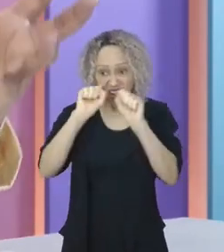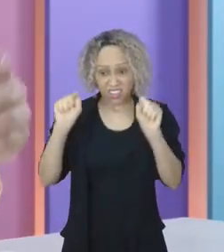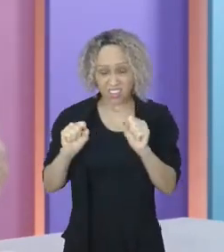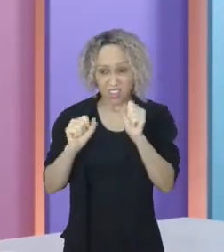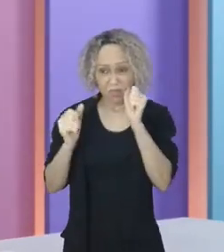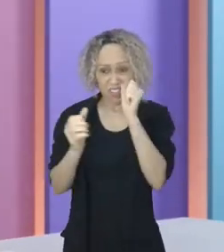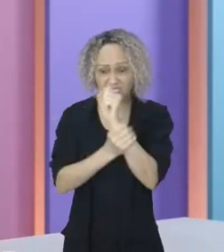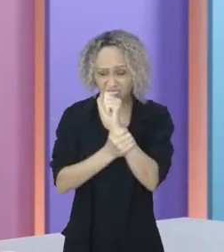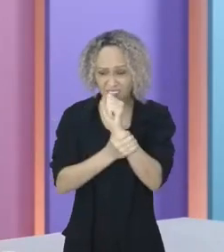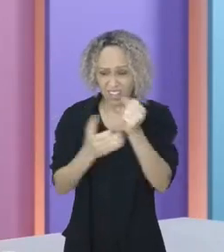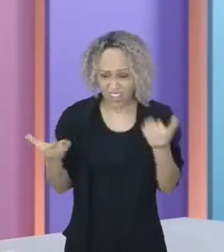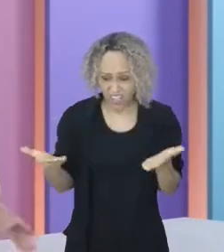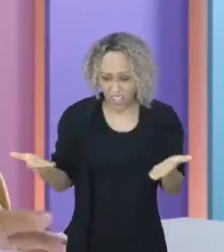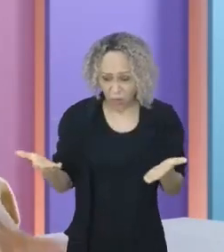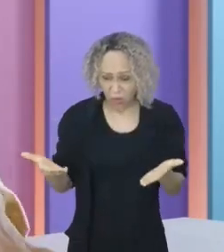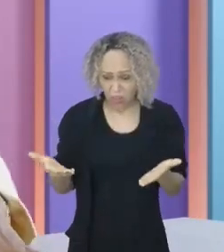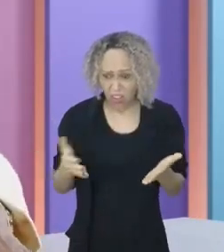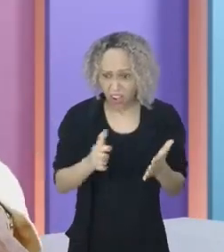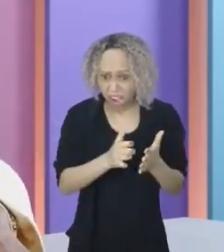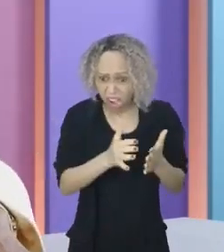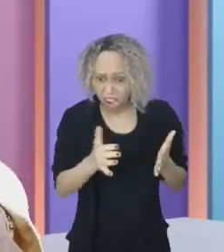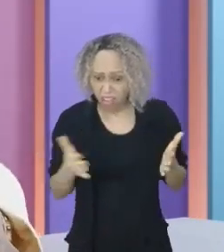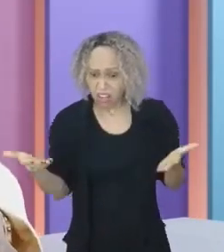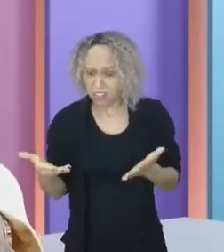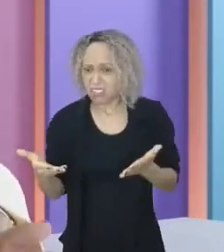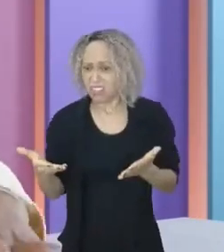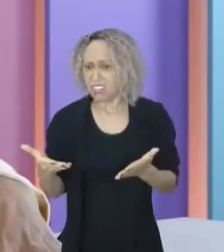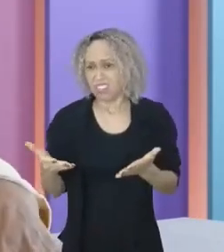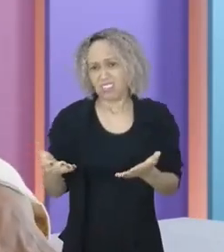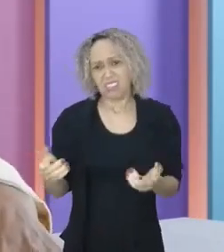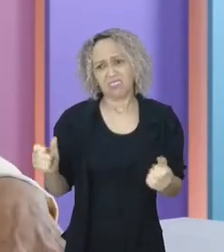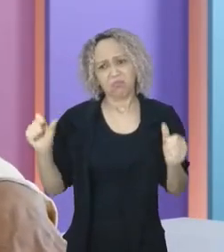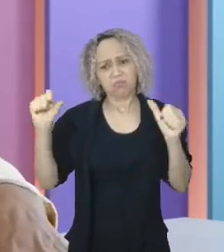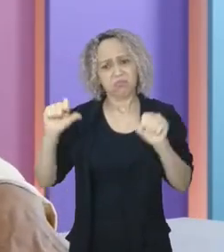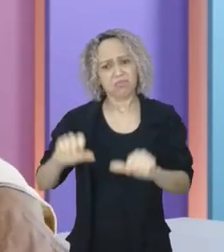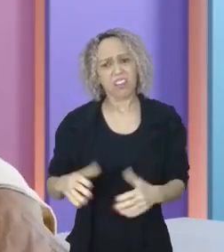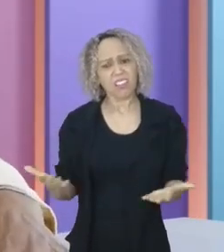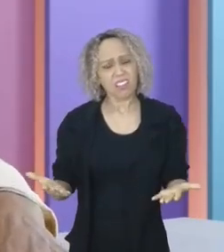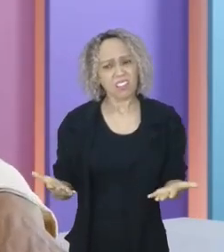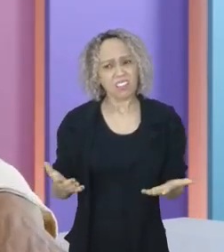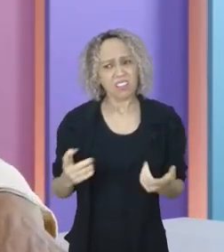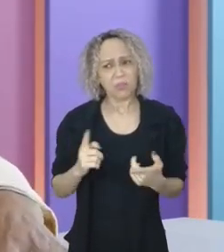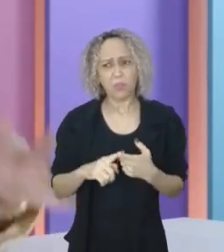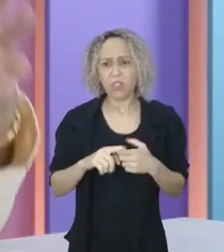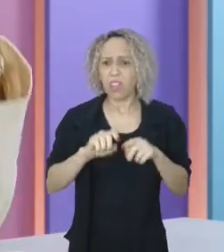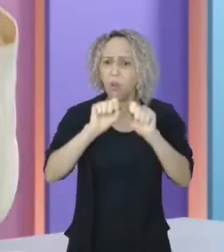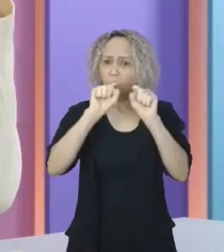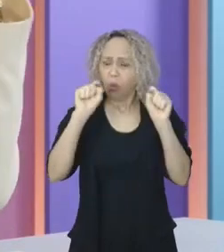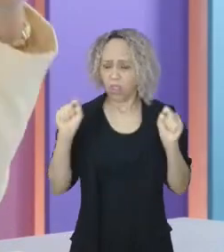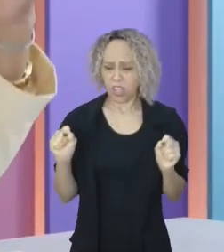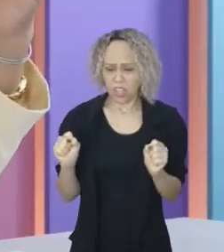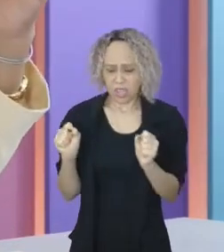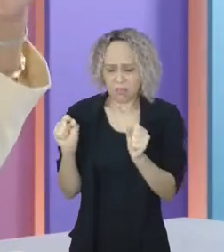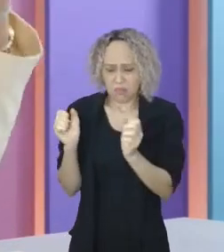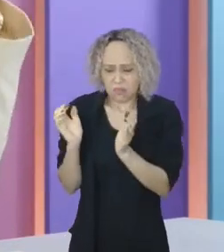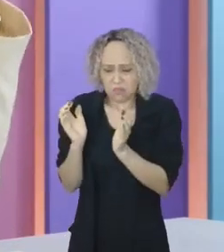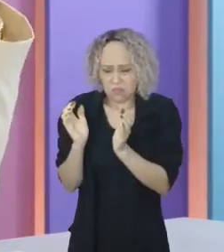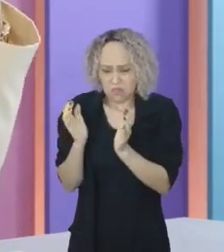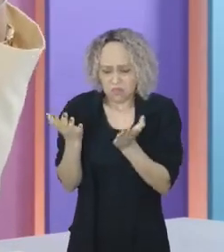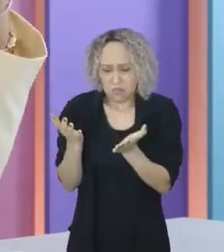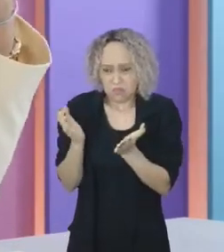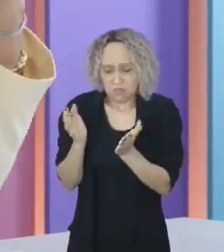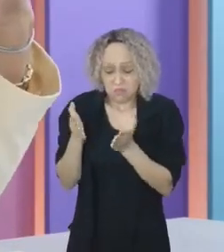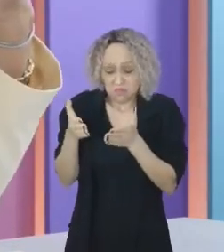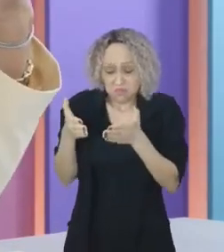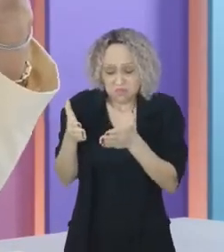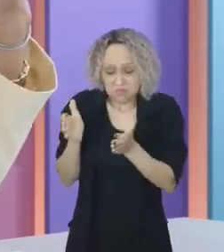porque é um sistema altamente corporativo e que perdeu a noção da